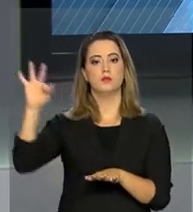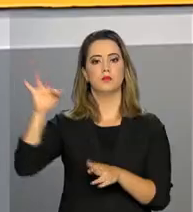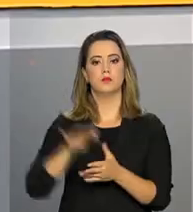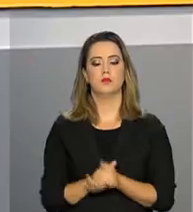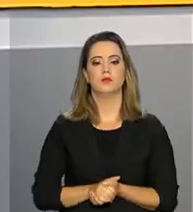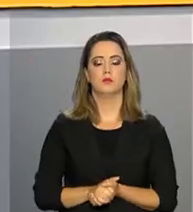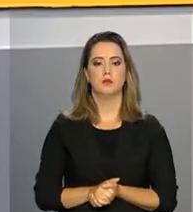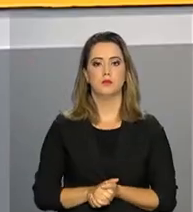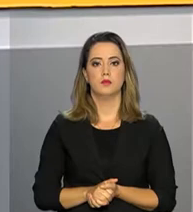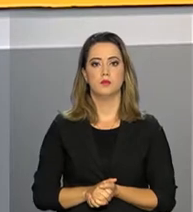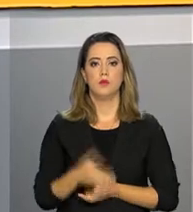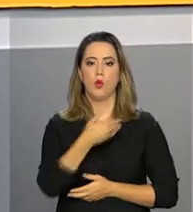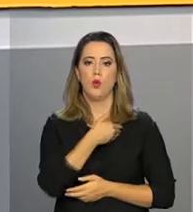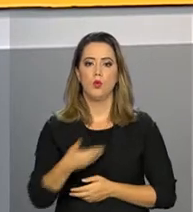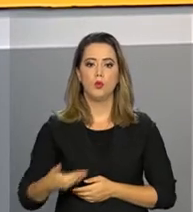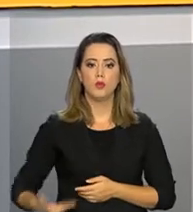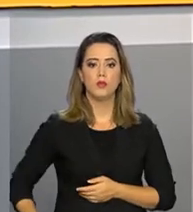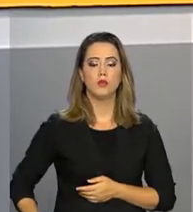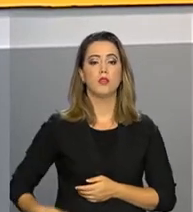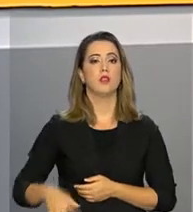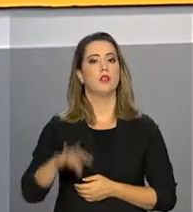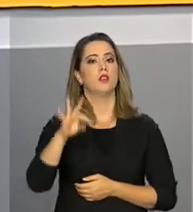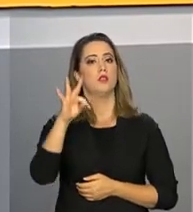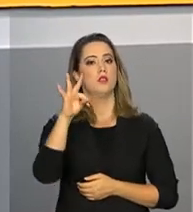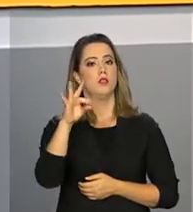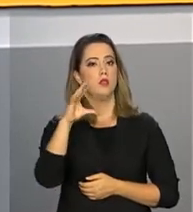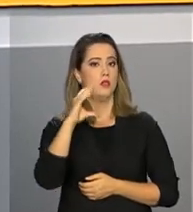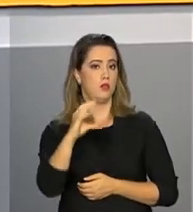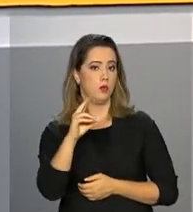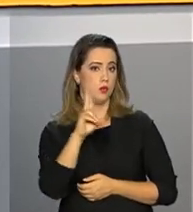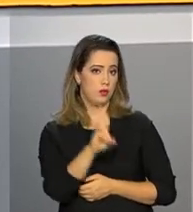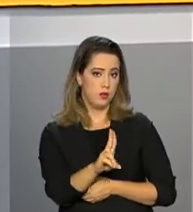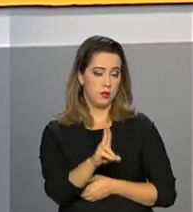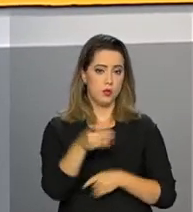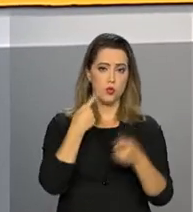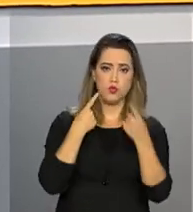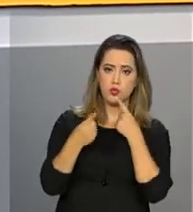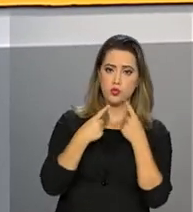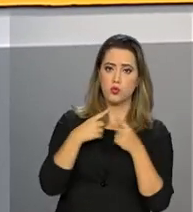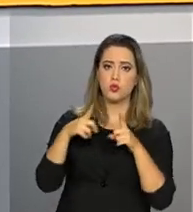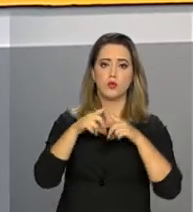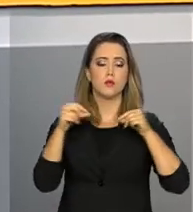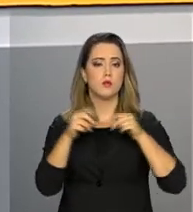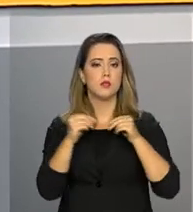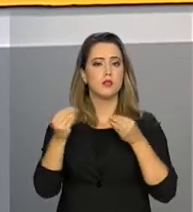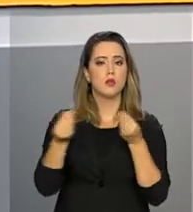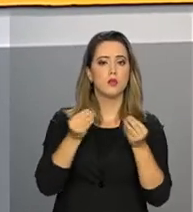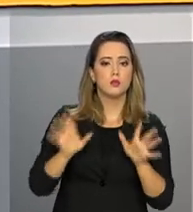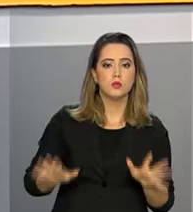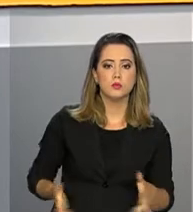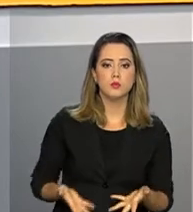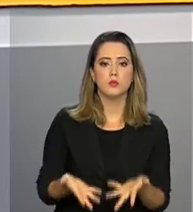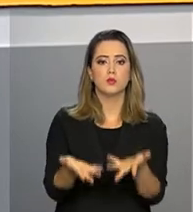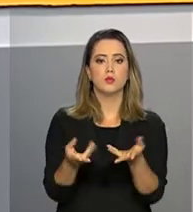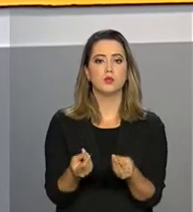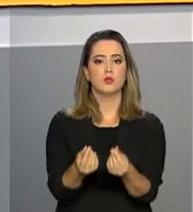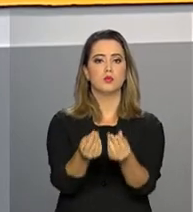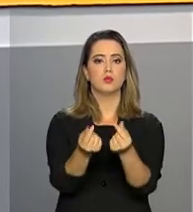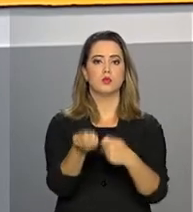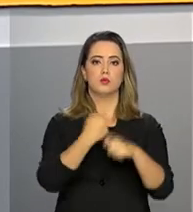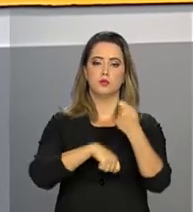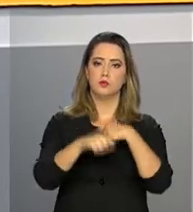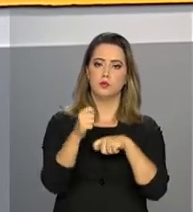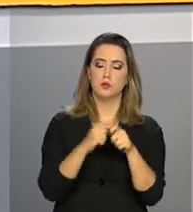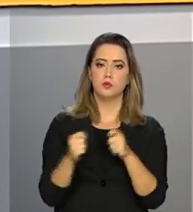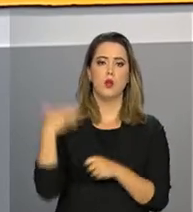o governo eo tribunal de contas da união discutem em brasília os efeitos dos incentivos fiscais na economia os